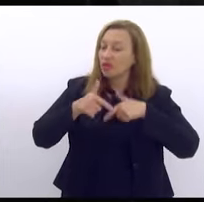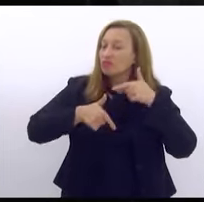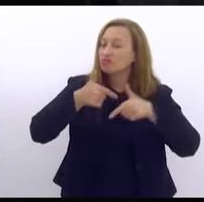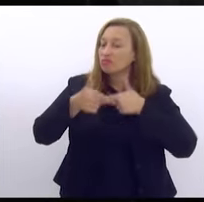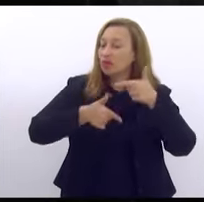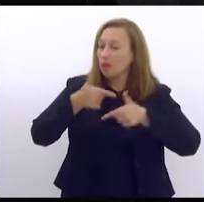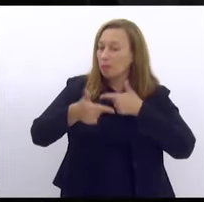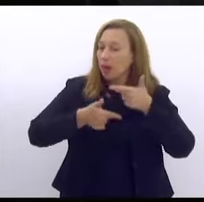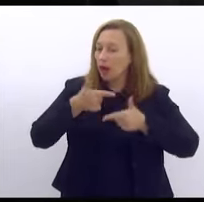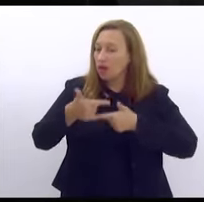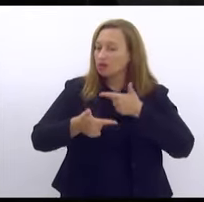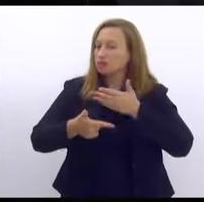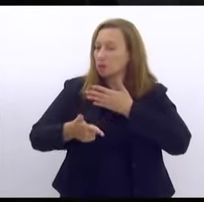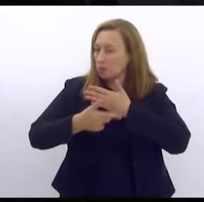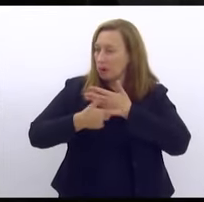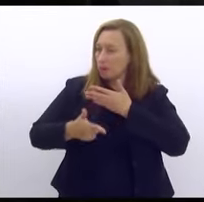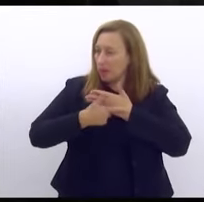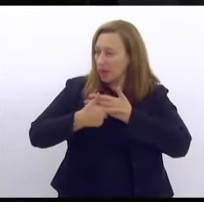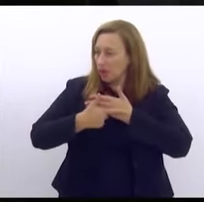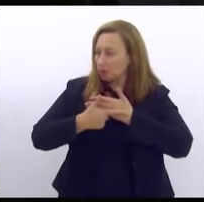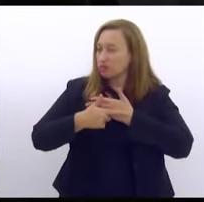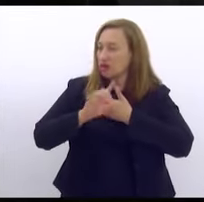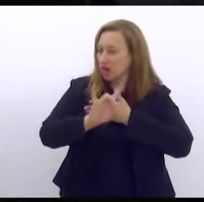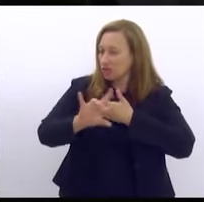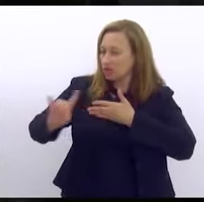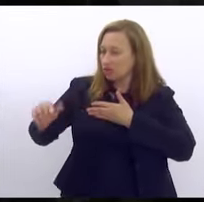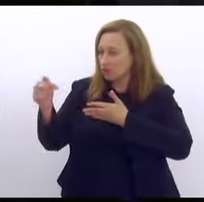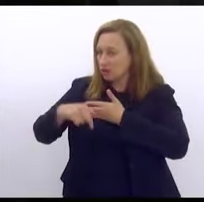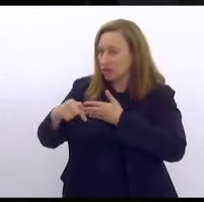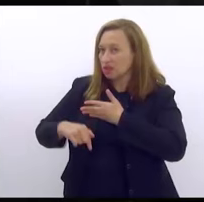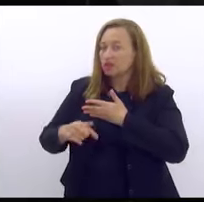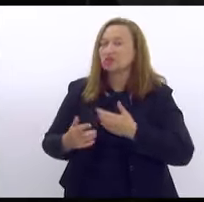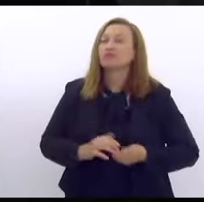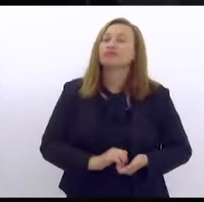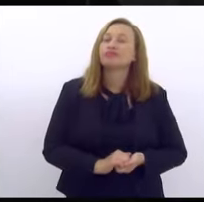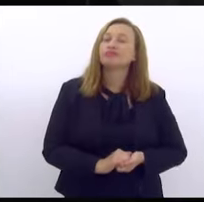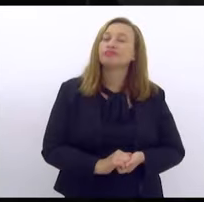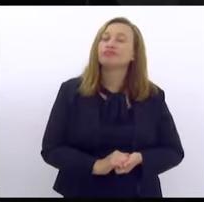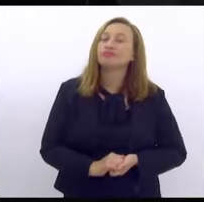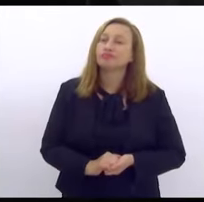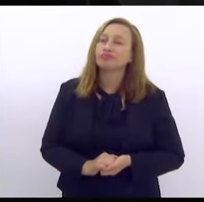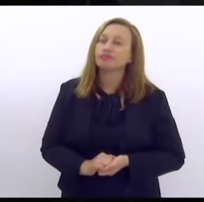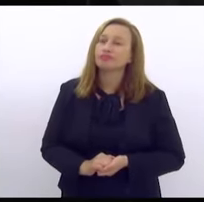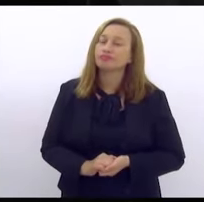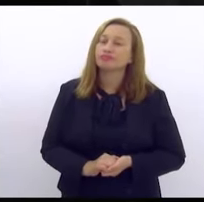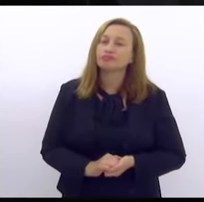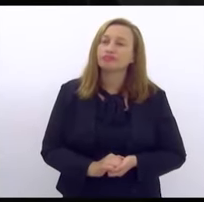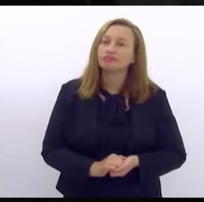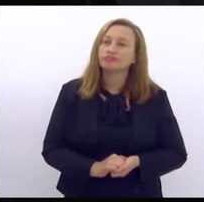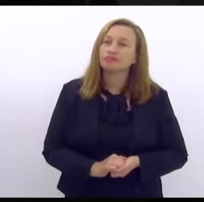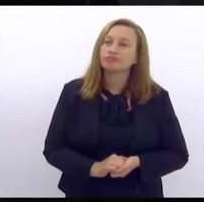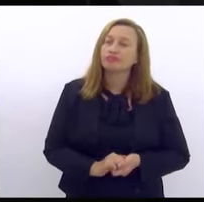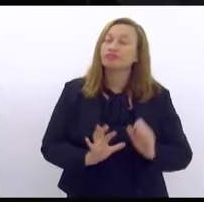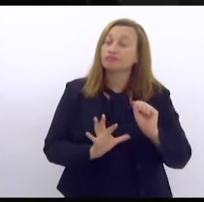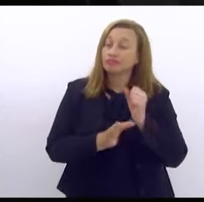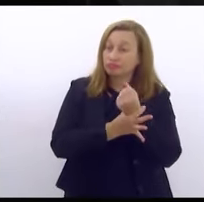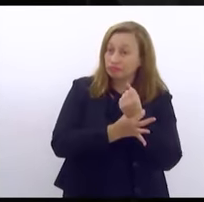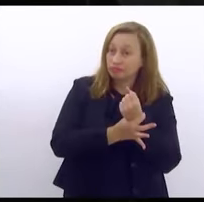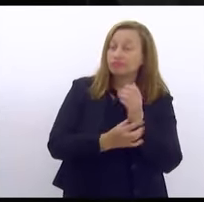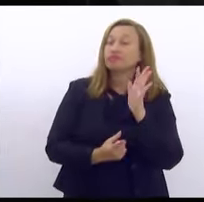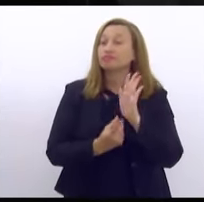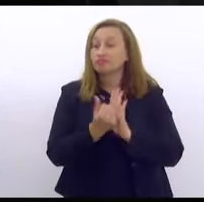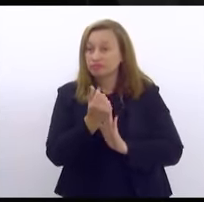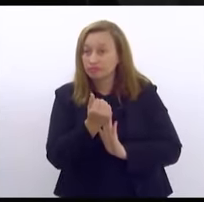casa, que a Assembleia Legislativa garantiu, deputado André Correia, a partir da Comissão de Orçamento, um